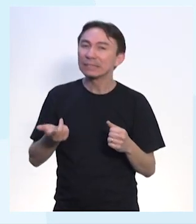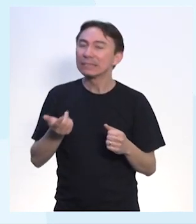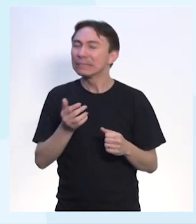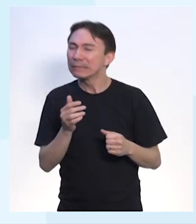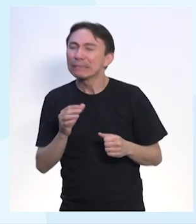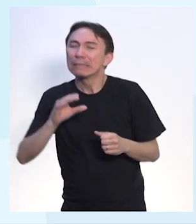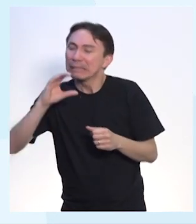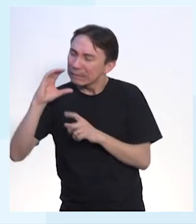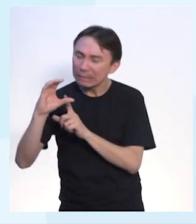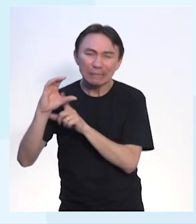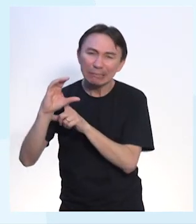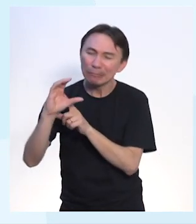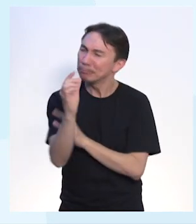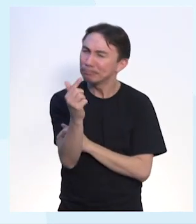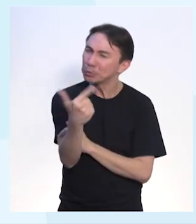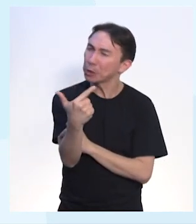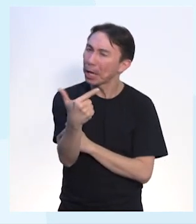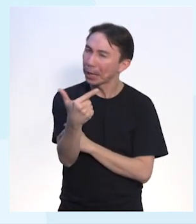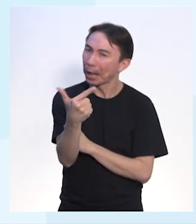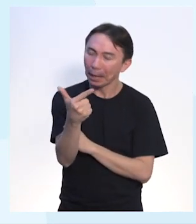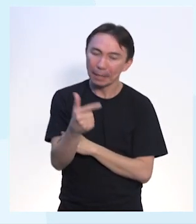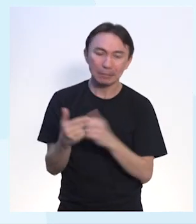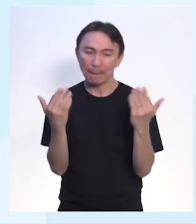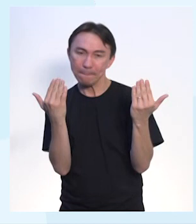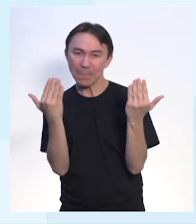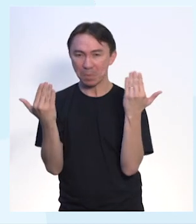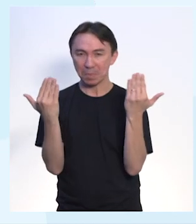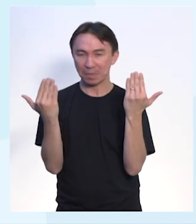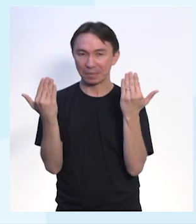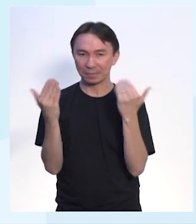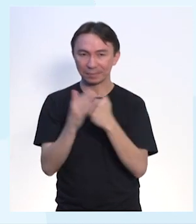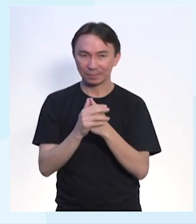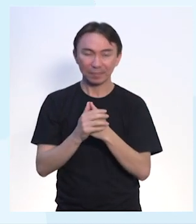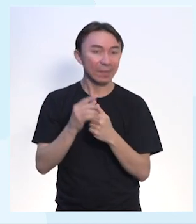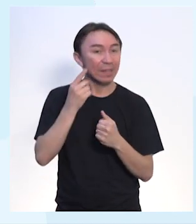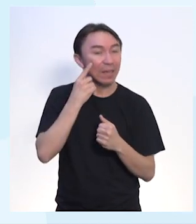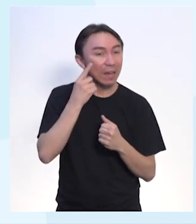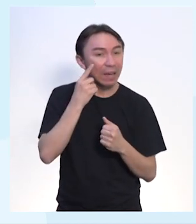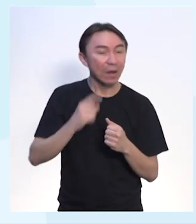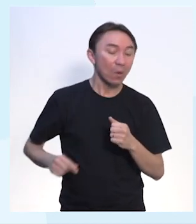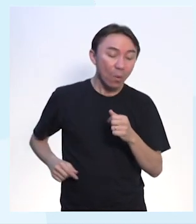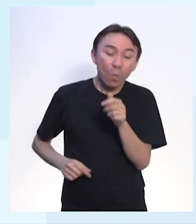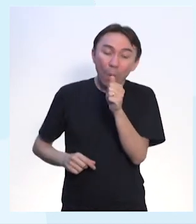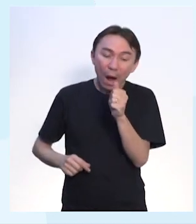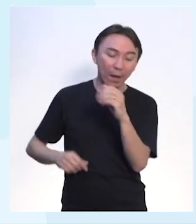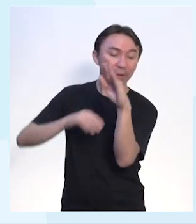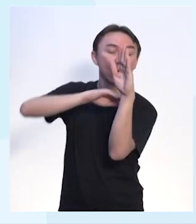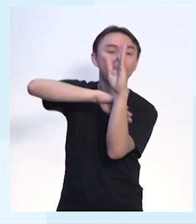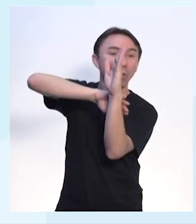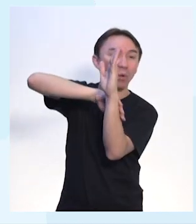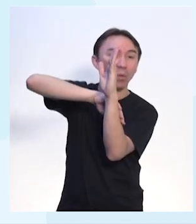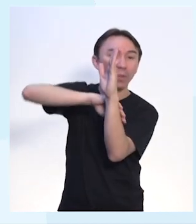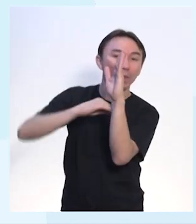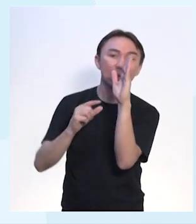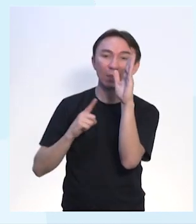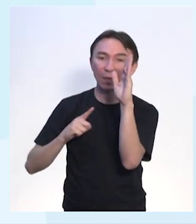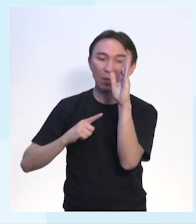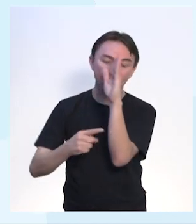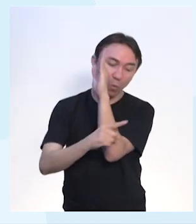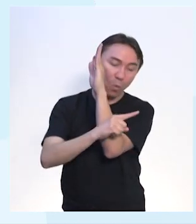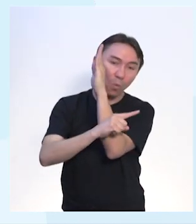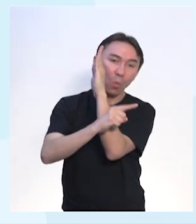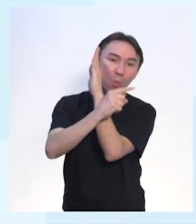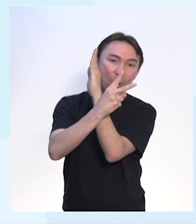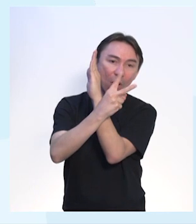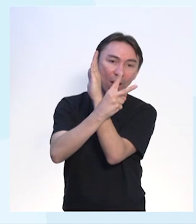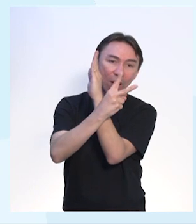não tem. Não tem. O A tem duas, né? De só observar aí na vertical. E o B tem 4, então é o dobro